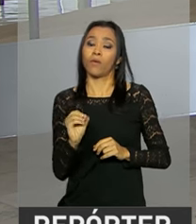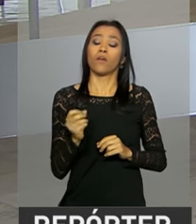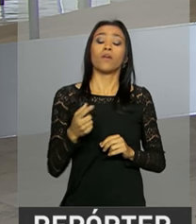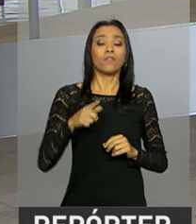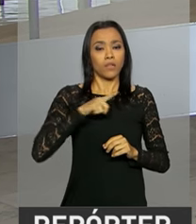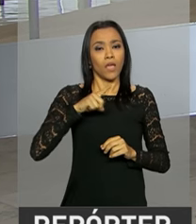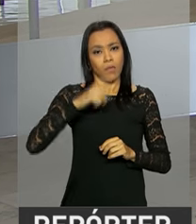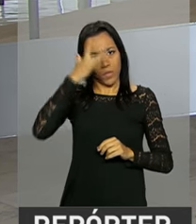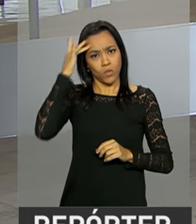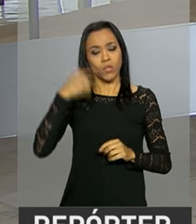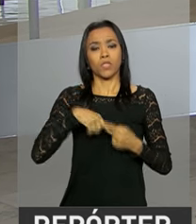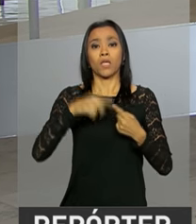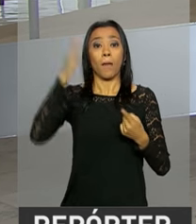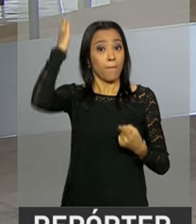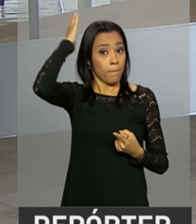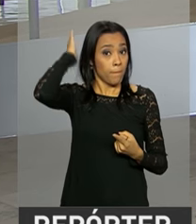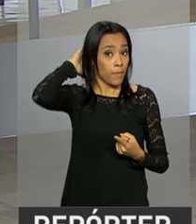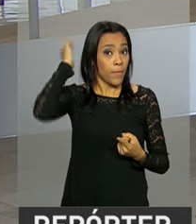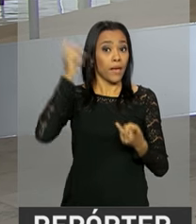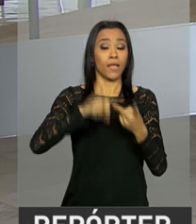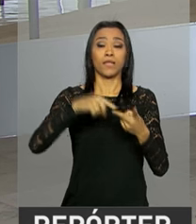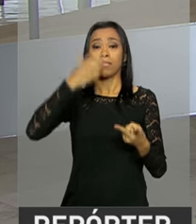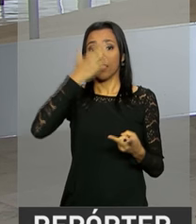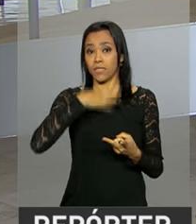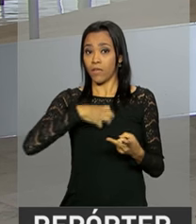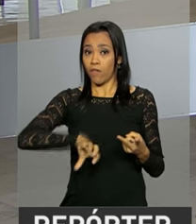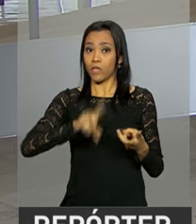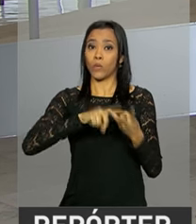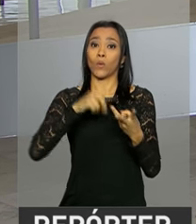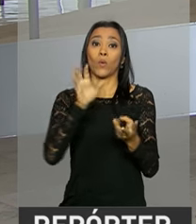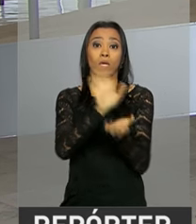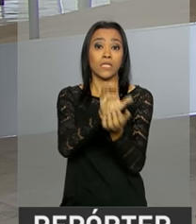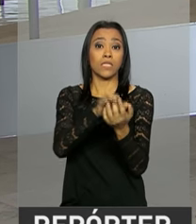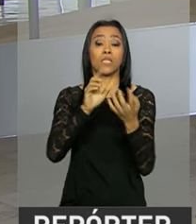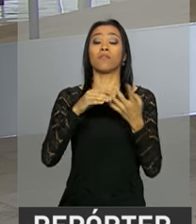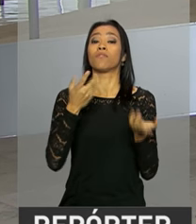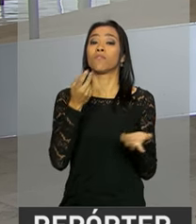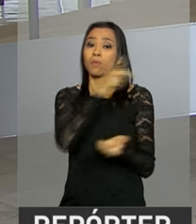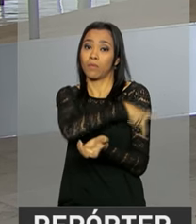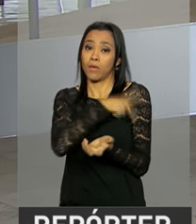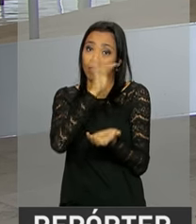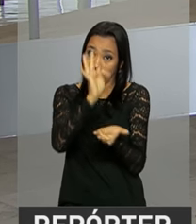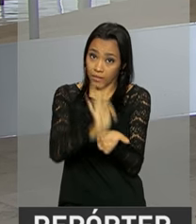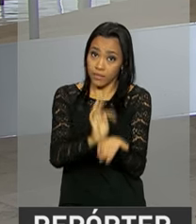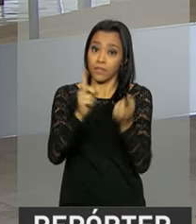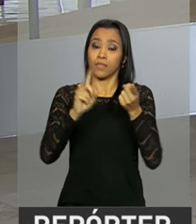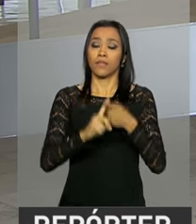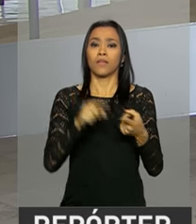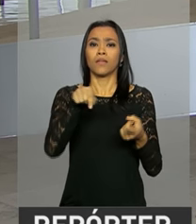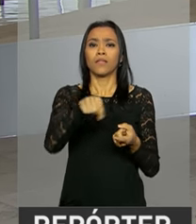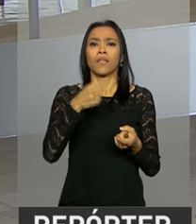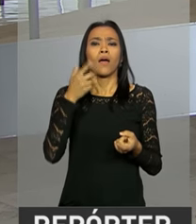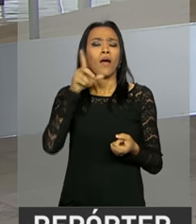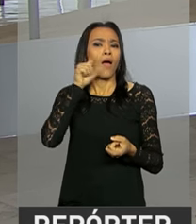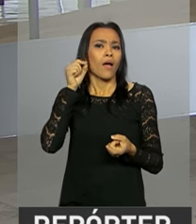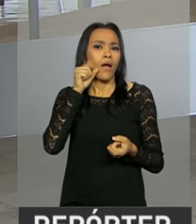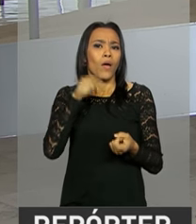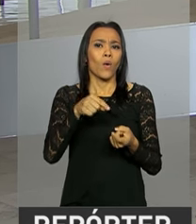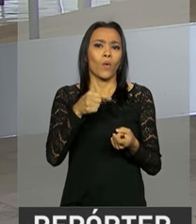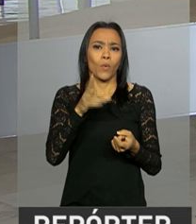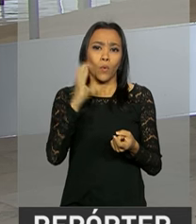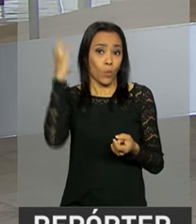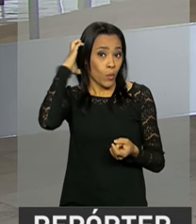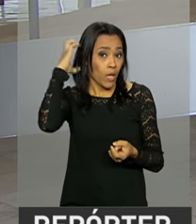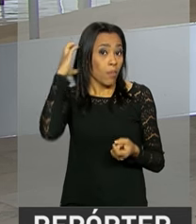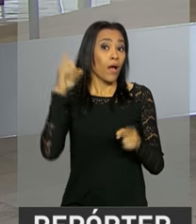estar nos aeroportos de Belém Vitória Salvador Recife Teresina Aracaju Fortaleza Maceió Goiânia Cuiabá e